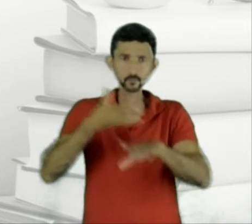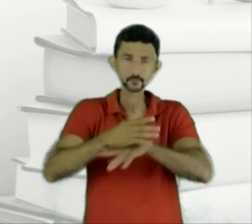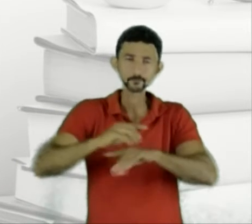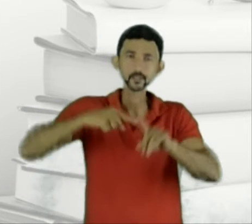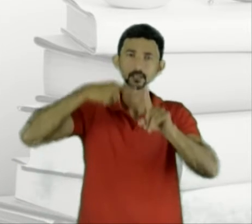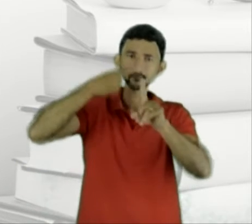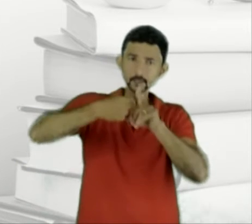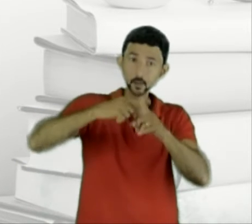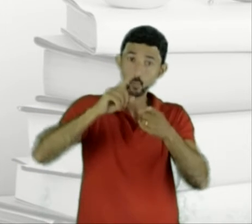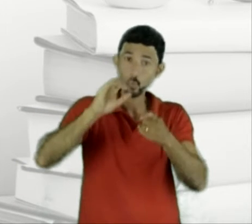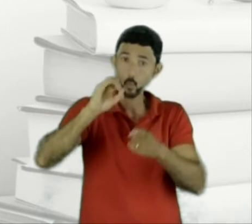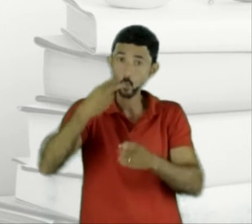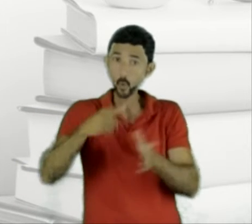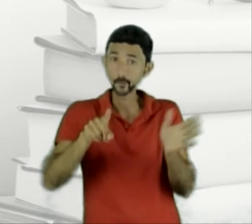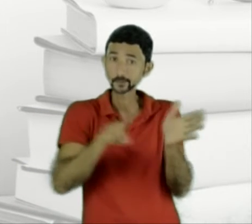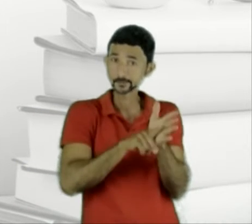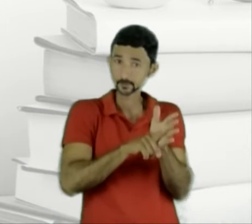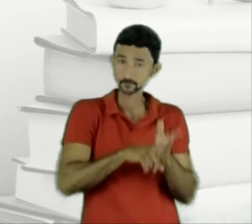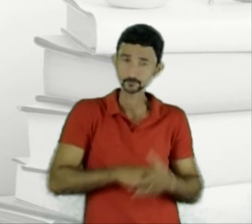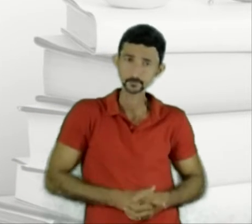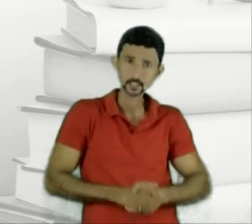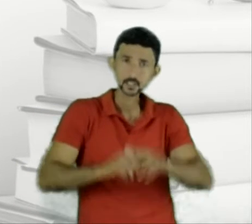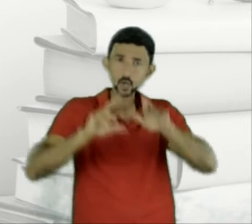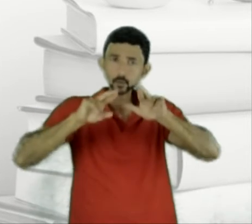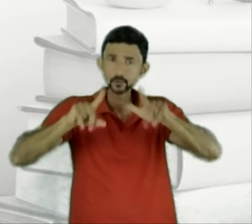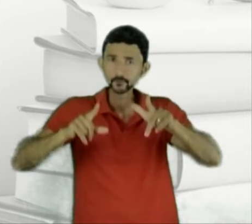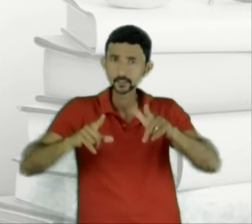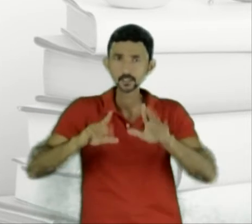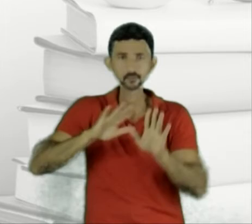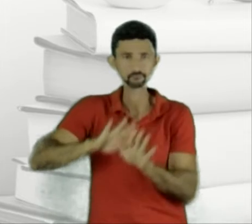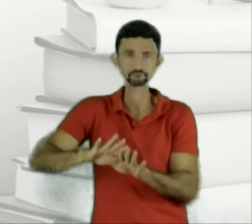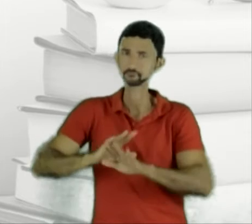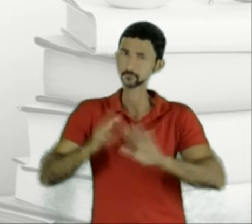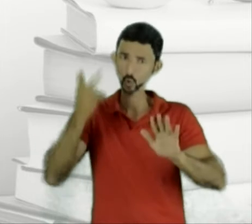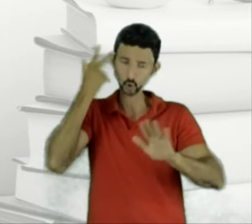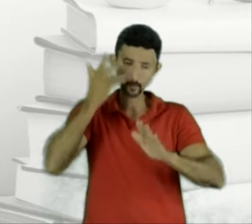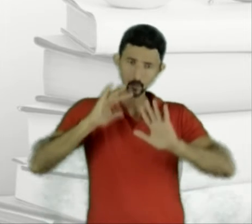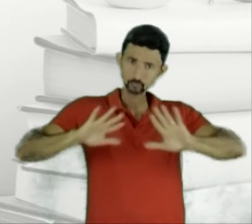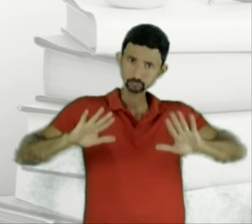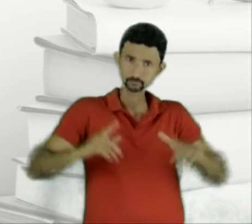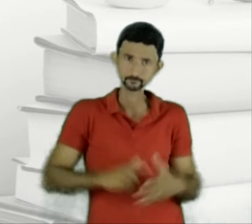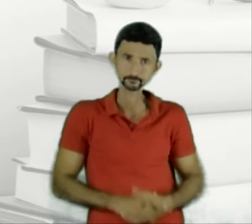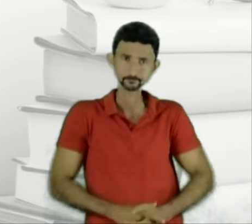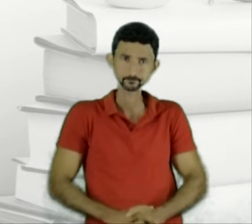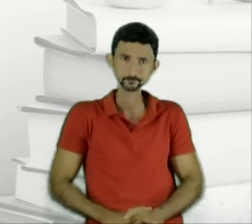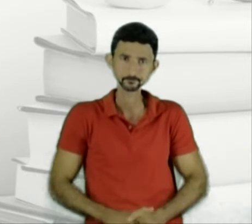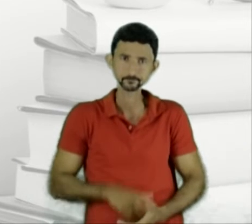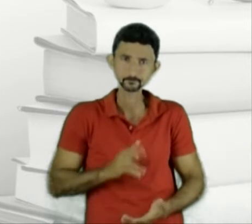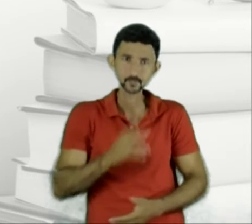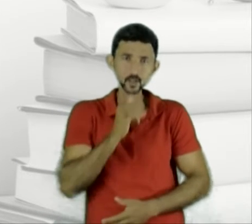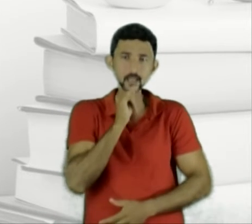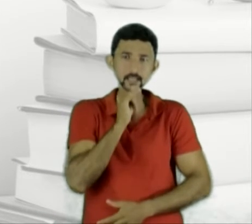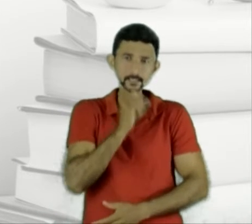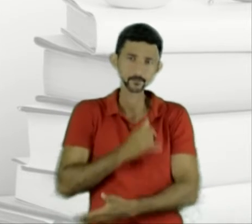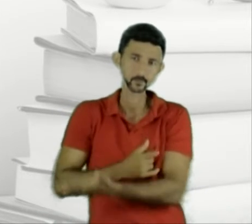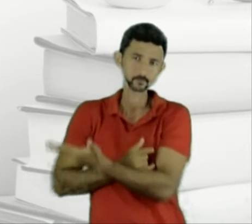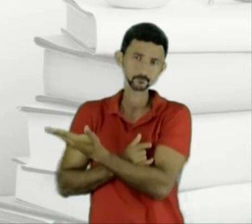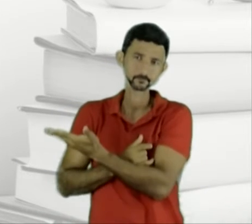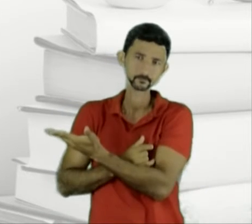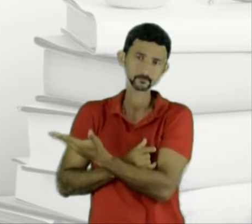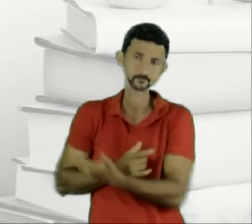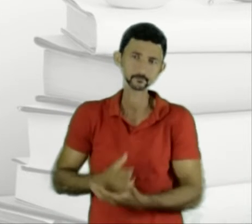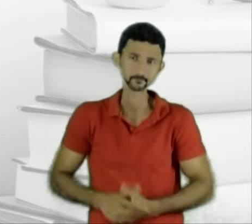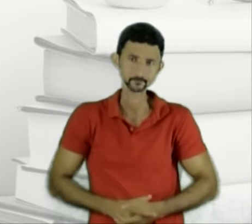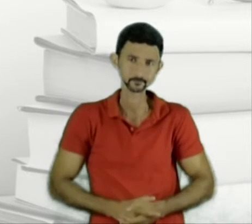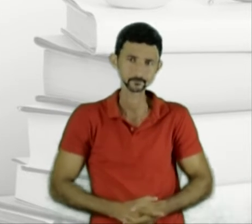adição e a subtração. Se eles não são semelhantes, eu deixo como está. Certo? Segue o exemplo aí, 7x